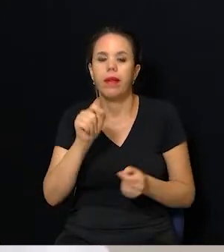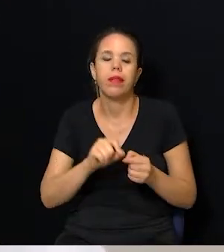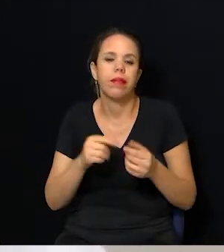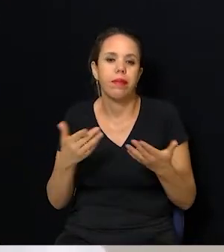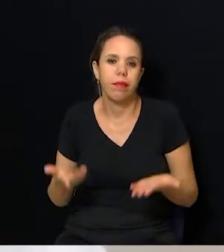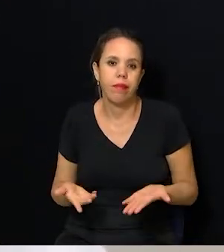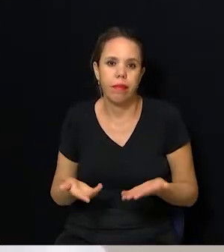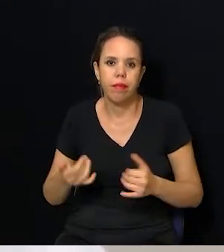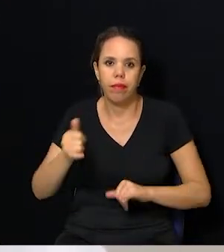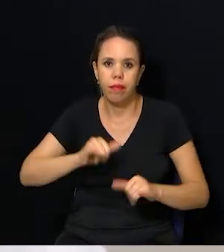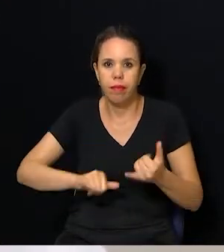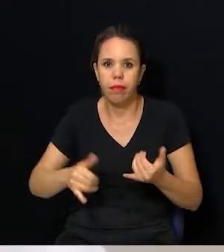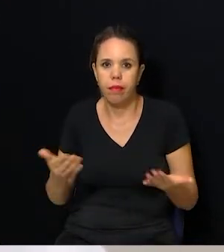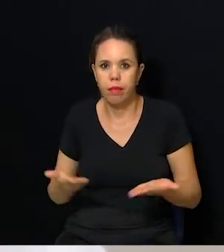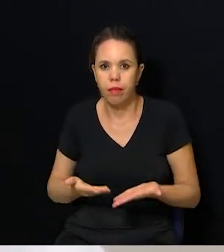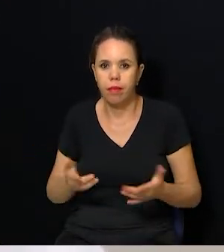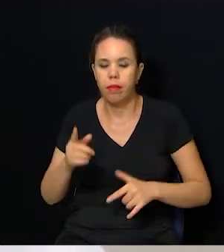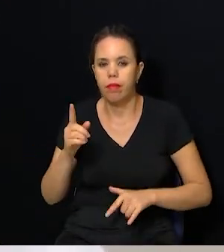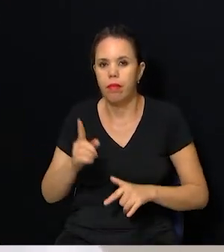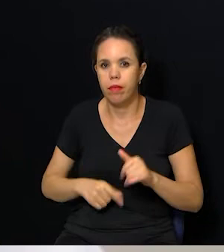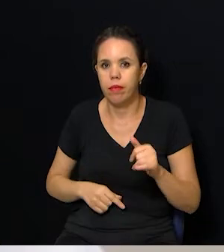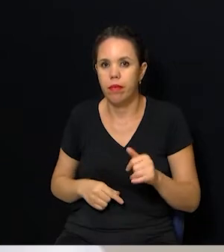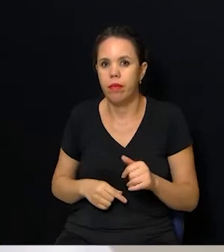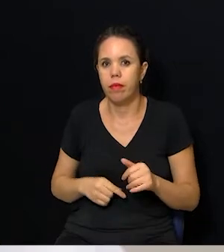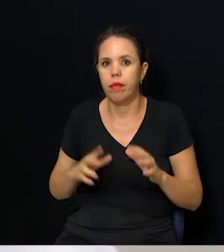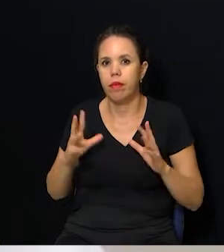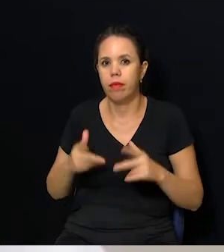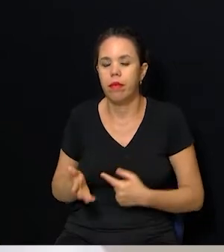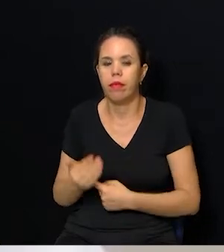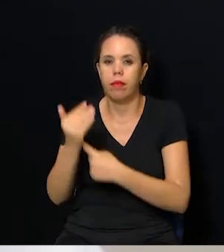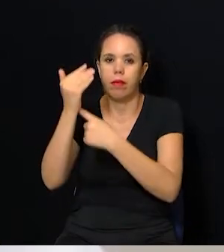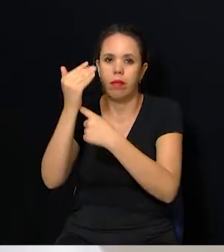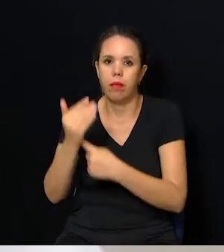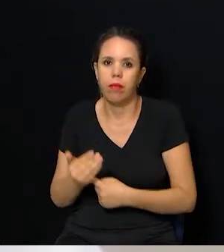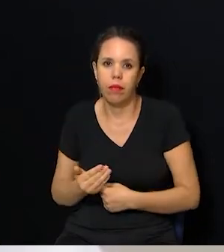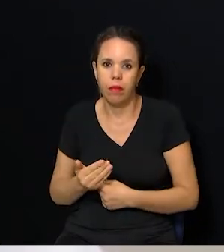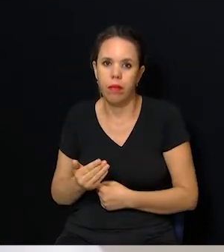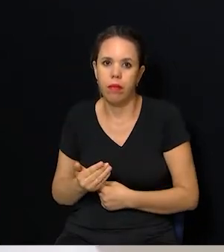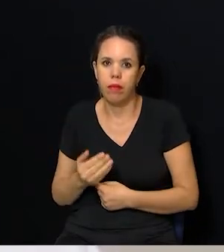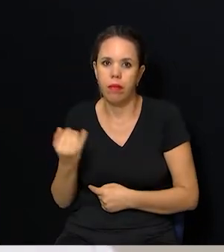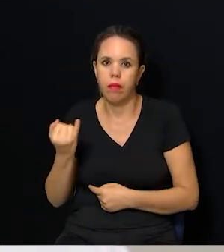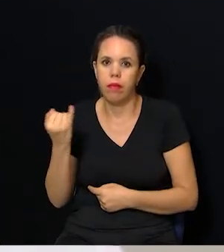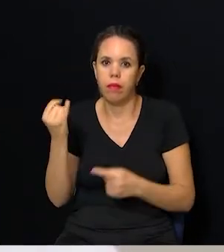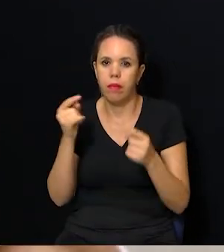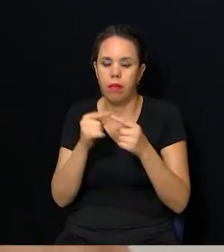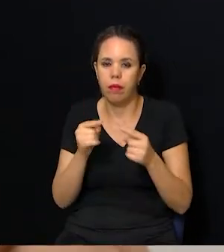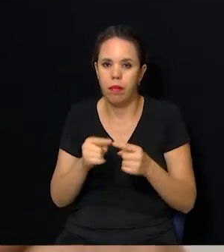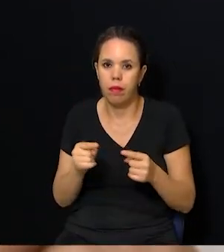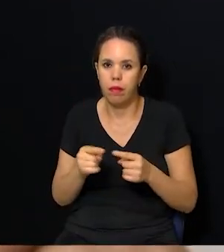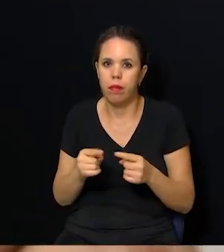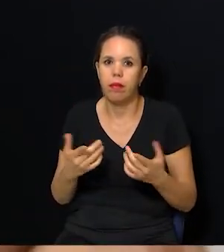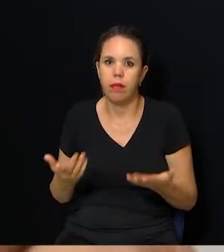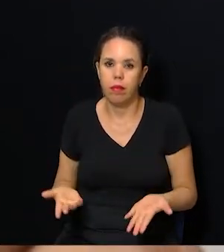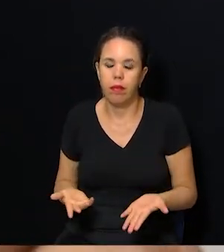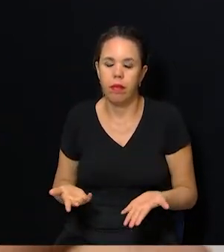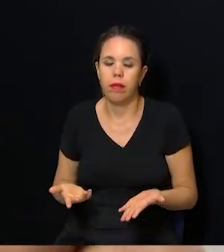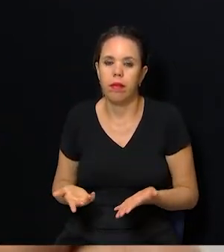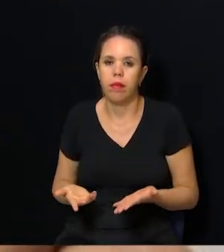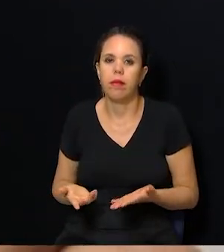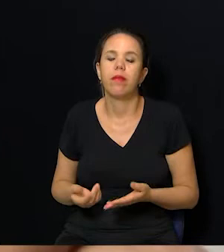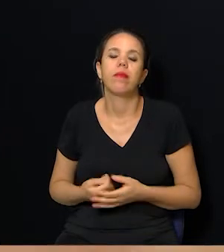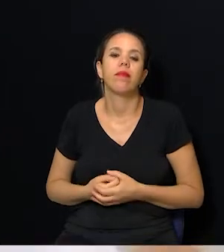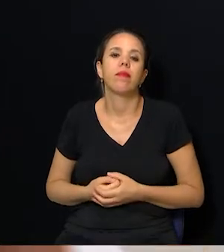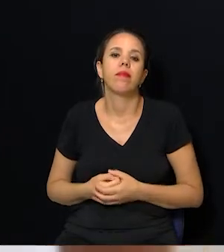Quer dizer, a radioterapia hoje são equipamentos muito tecnológicos, de alta precisão, mas essa precisão